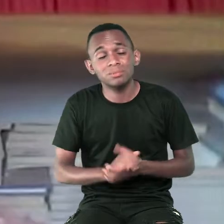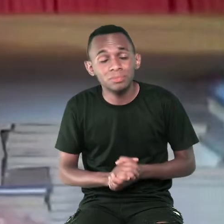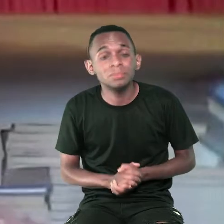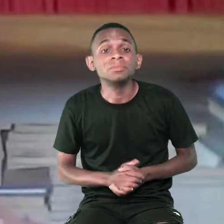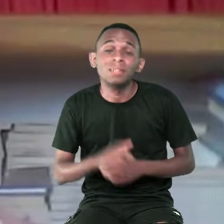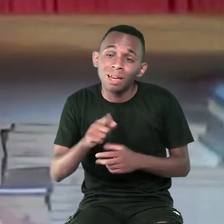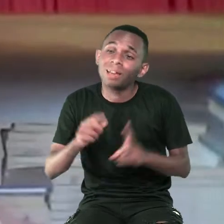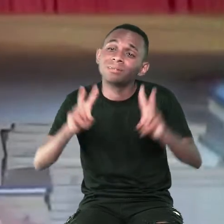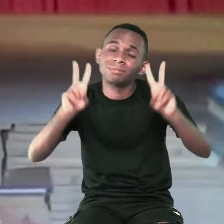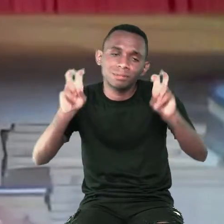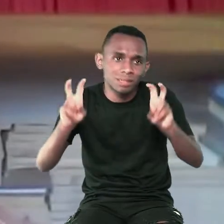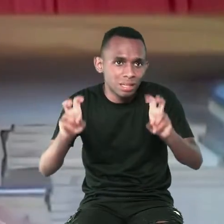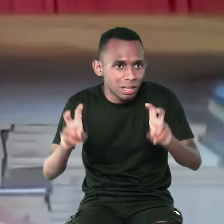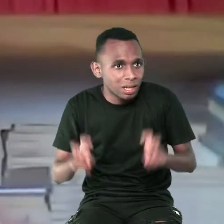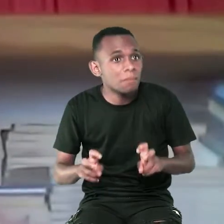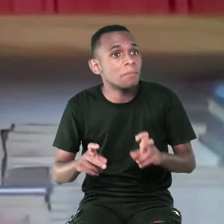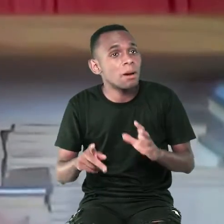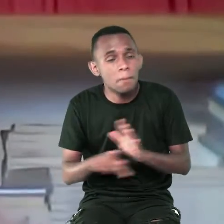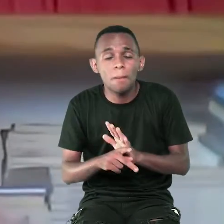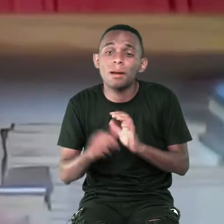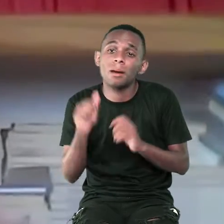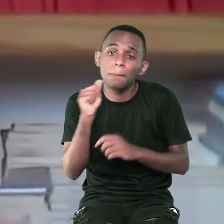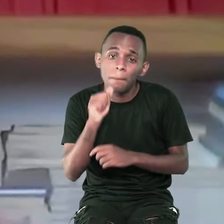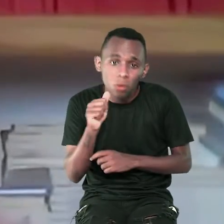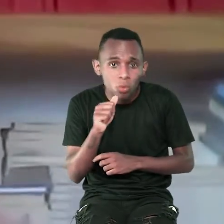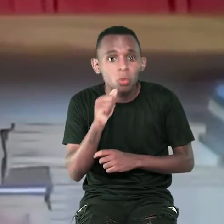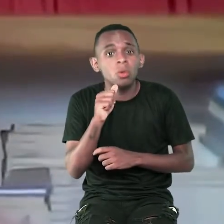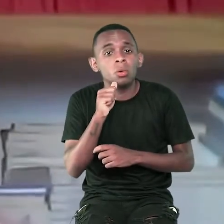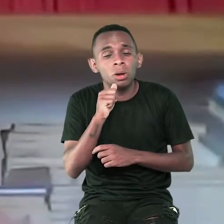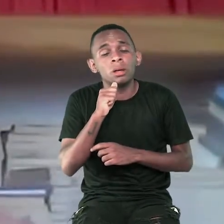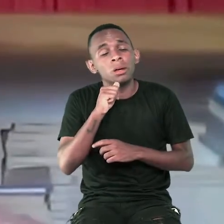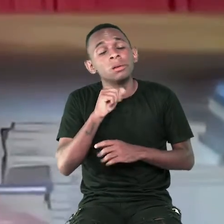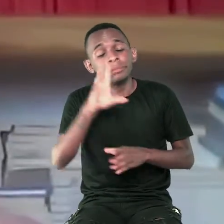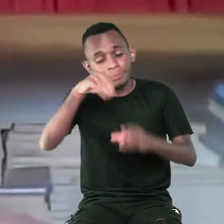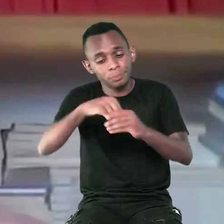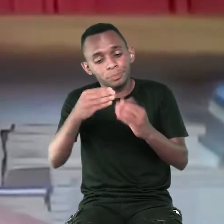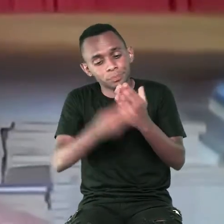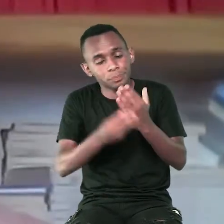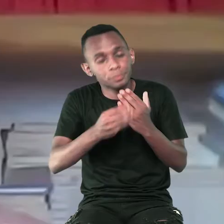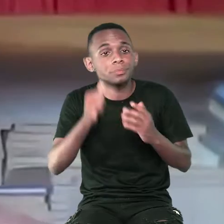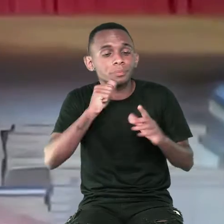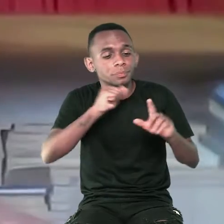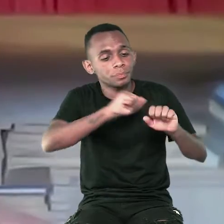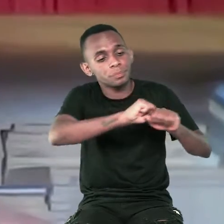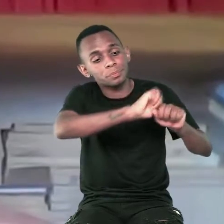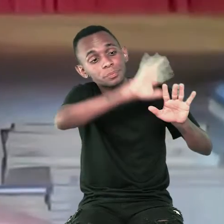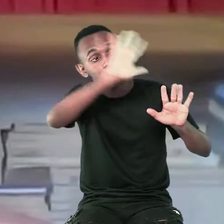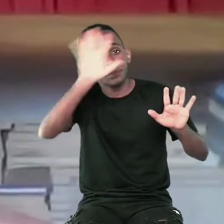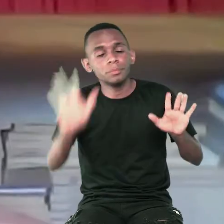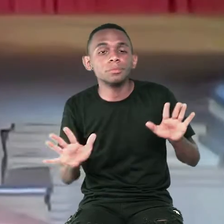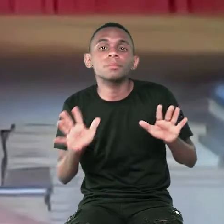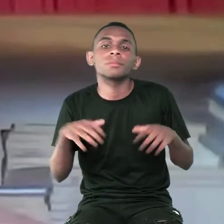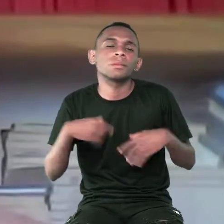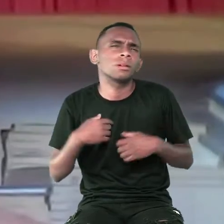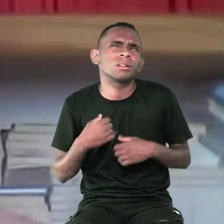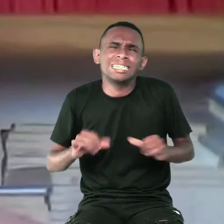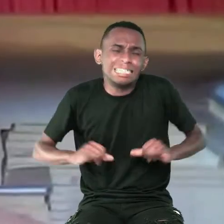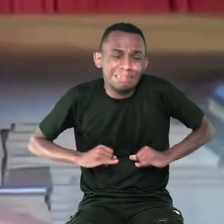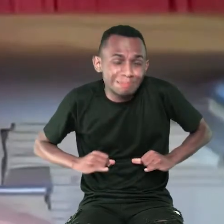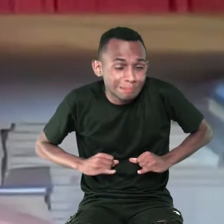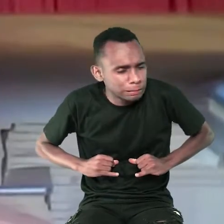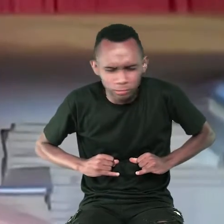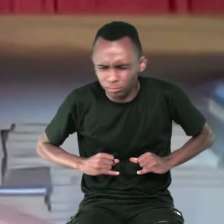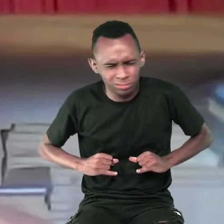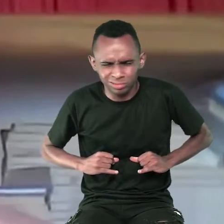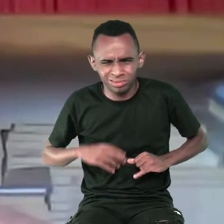são muitas questões de mulheres que estão aqui no Mulheres Arco-Íris, mas não é um livro sofrido, não é um